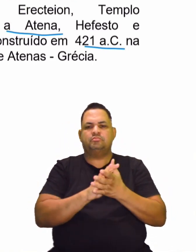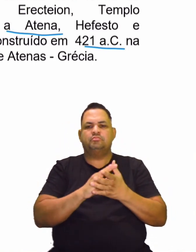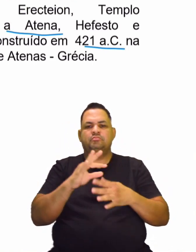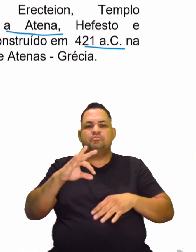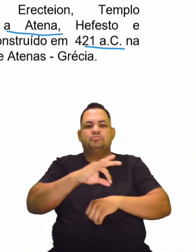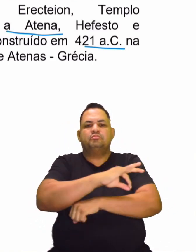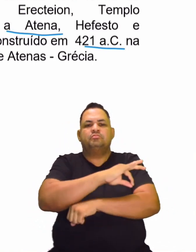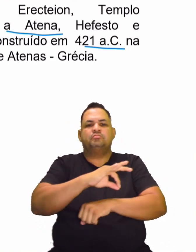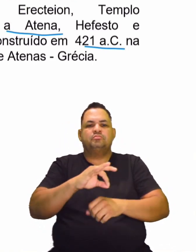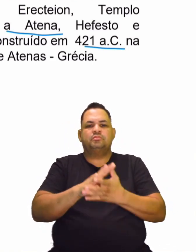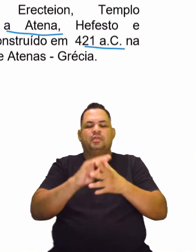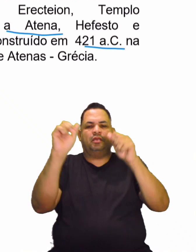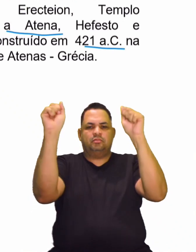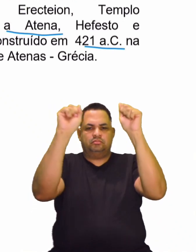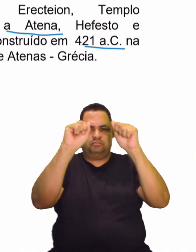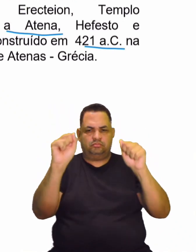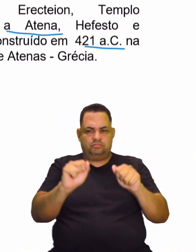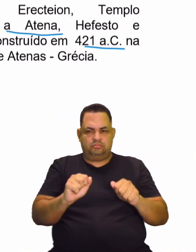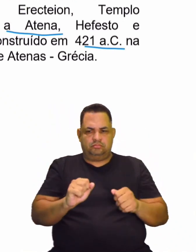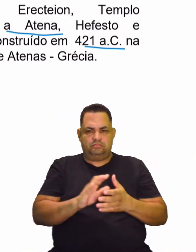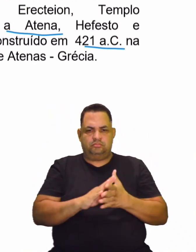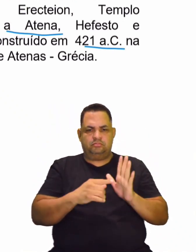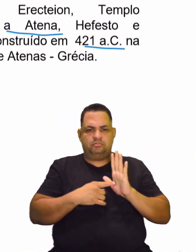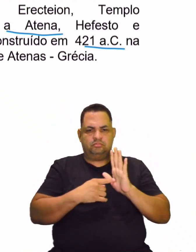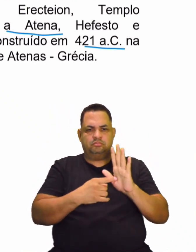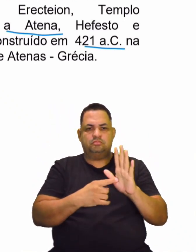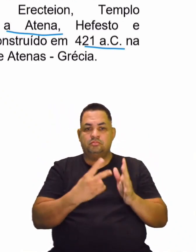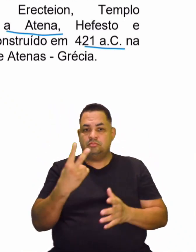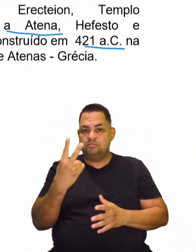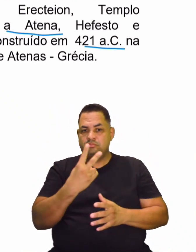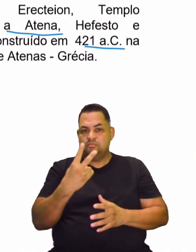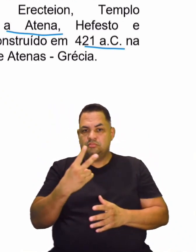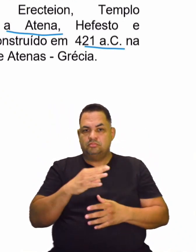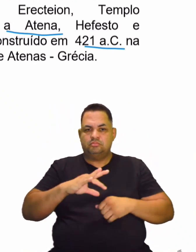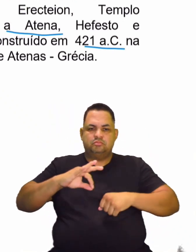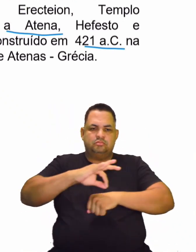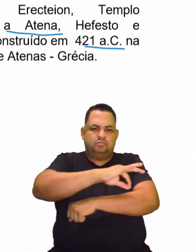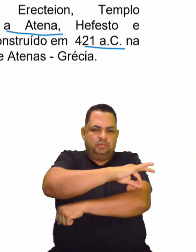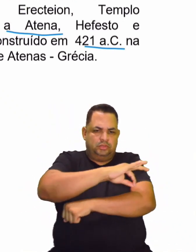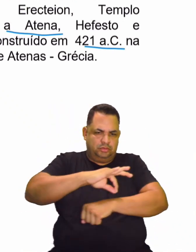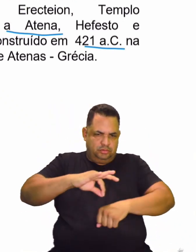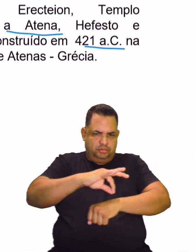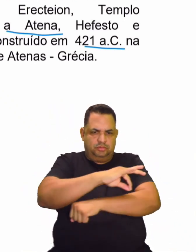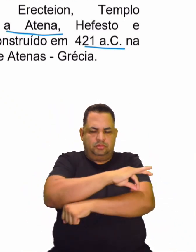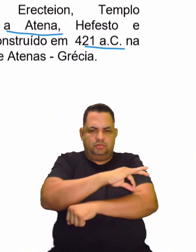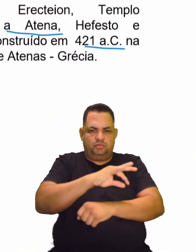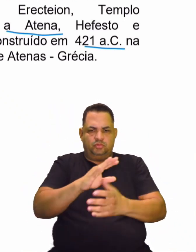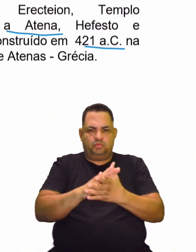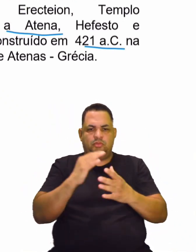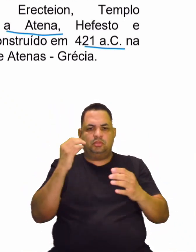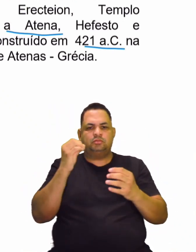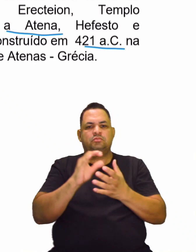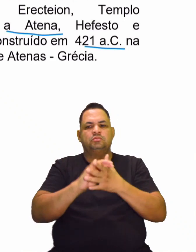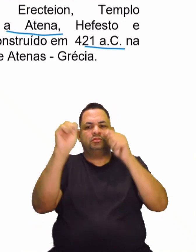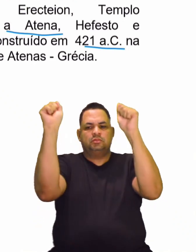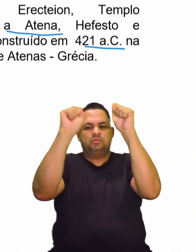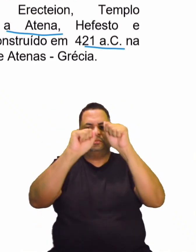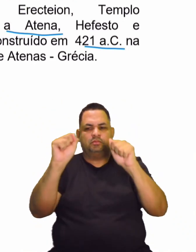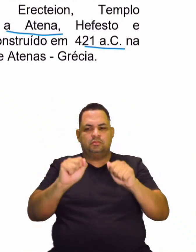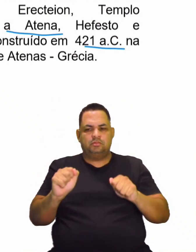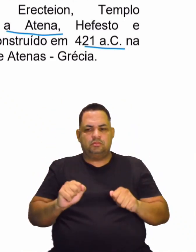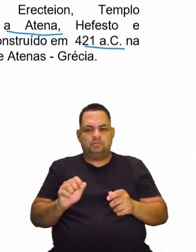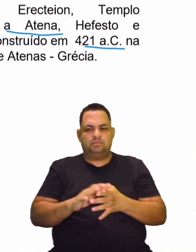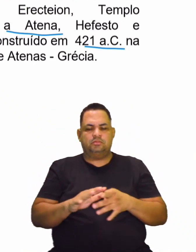também de escultura. Ó. Traziam as duas coisas juntos. Eles criaram, construíram